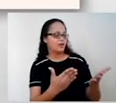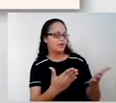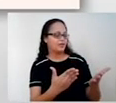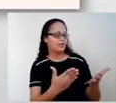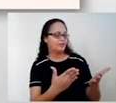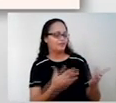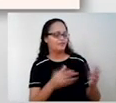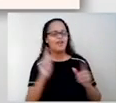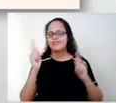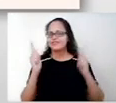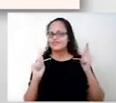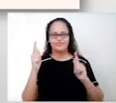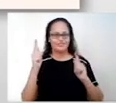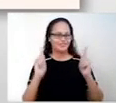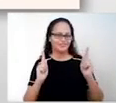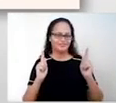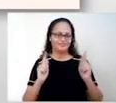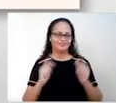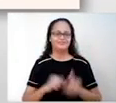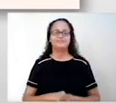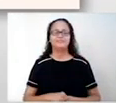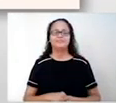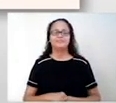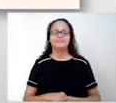ele é super divertido, super bonitinho.